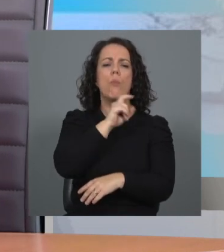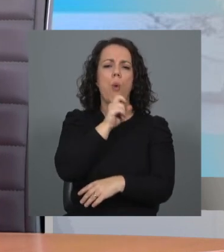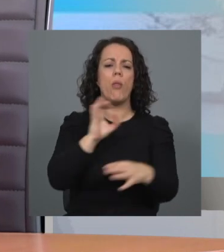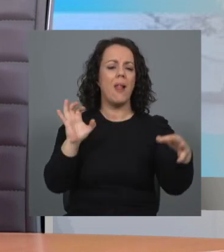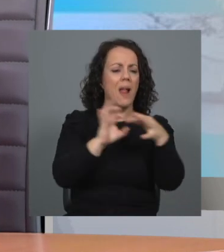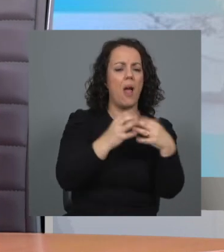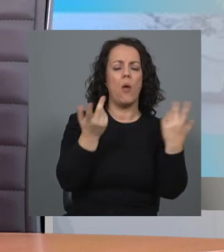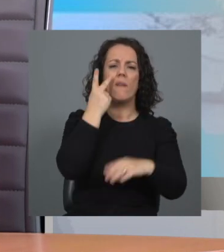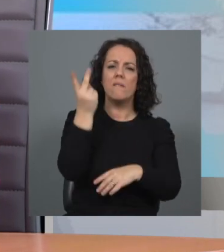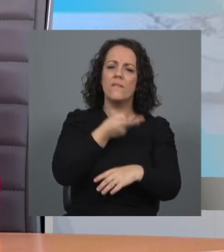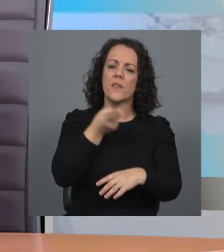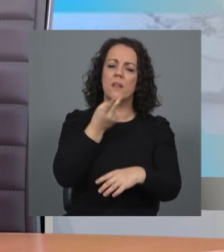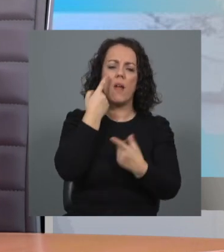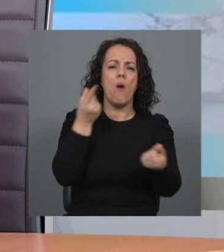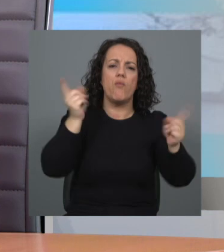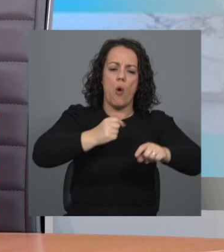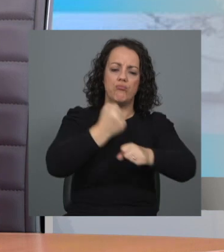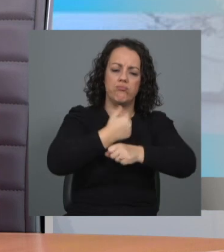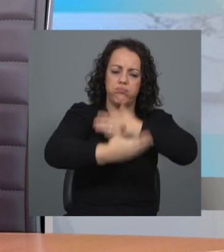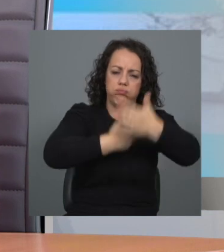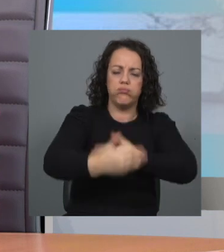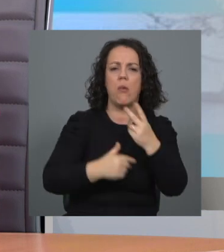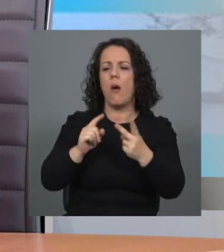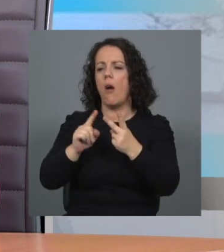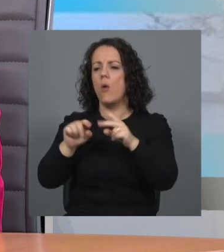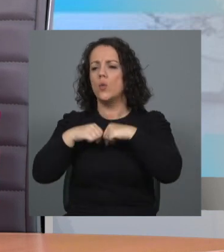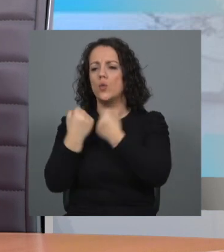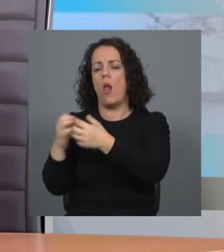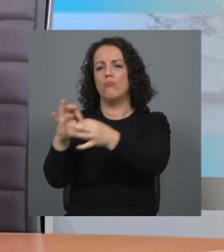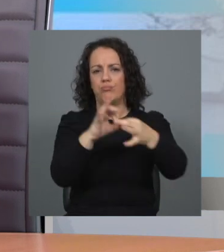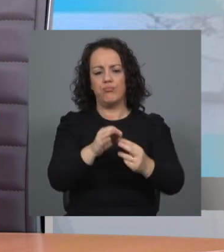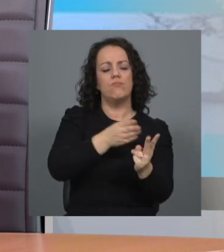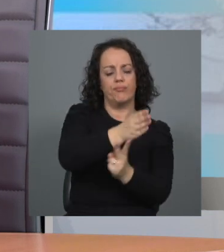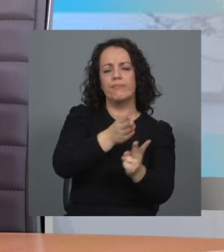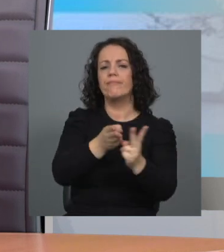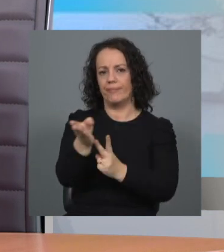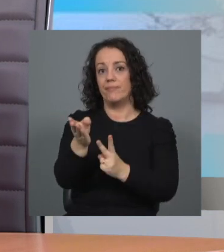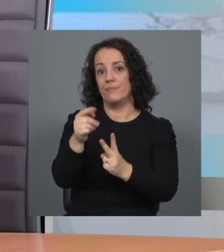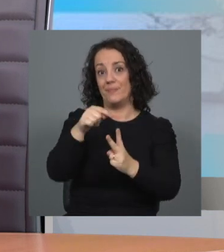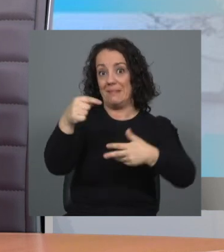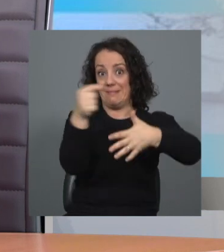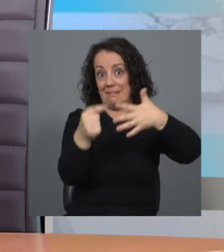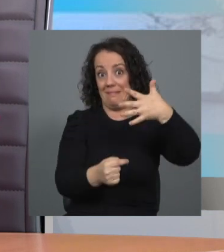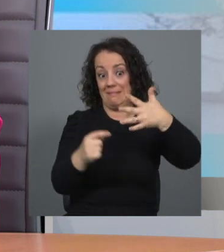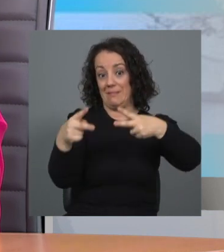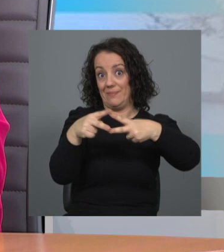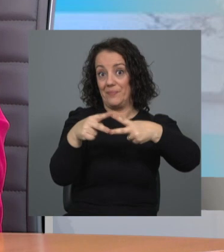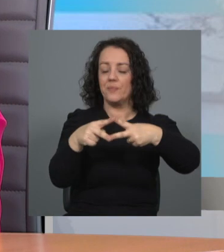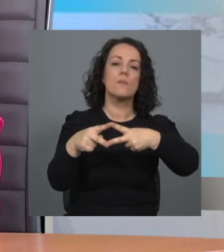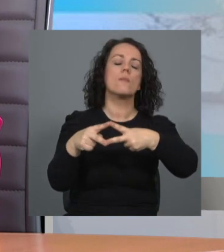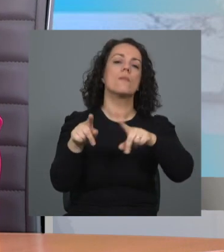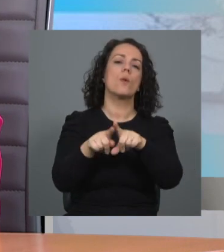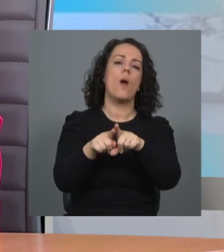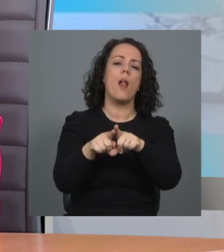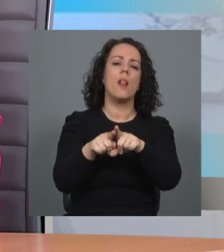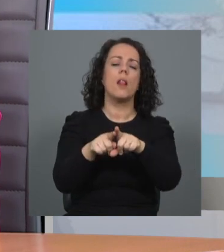pessoas, seja na coesão social, que são 2 das missões, não é voltar ao ponto